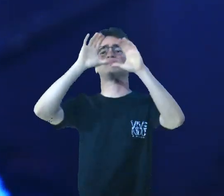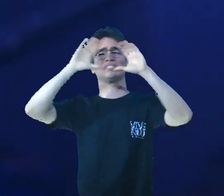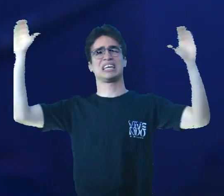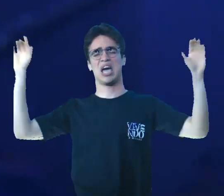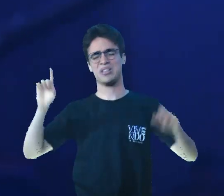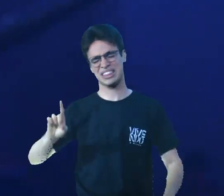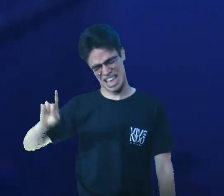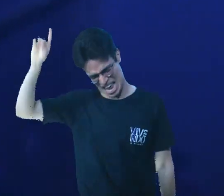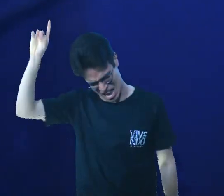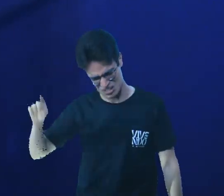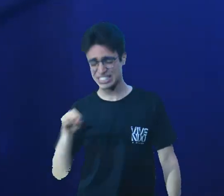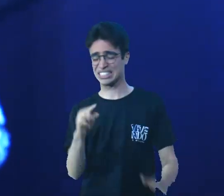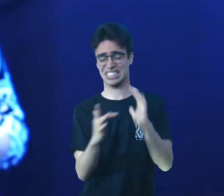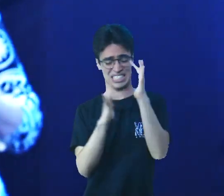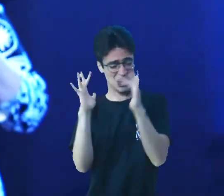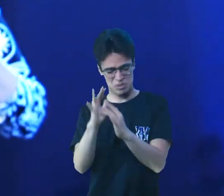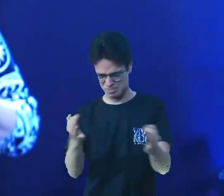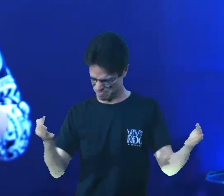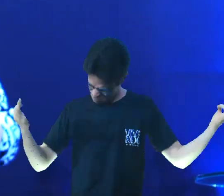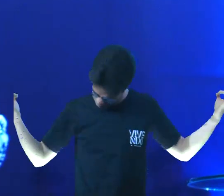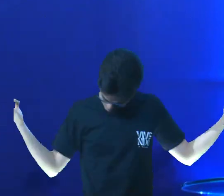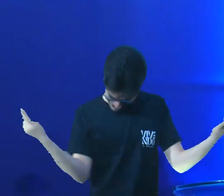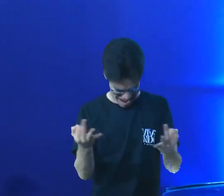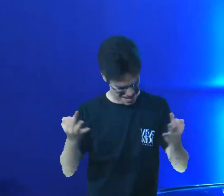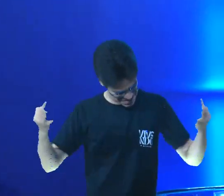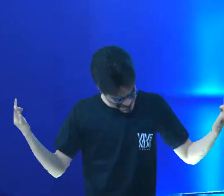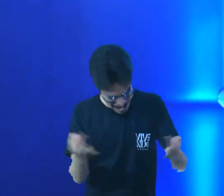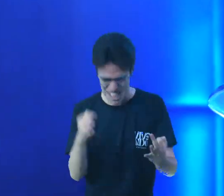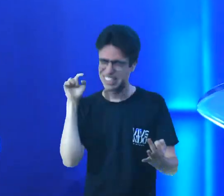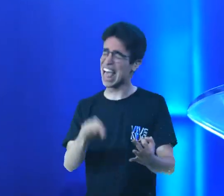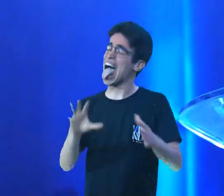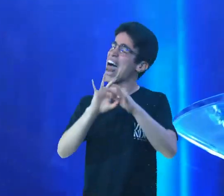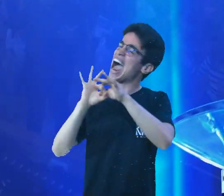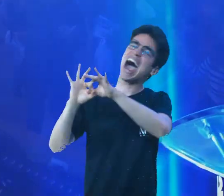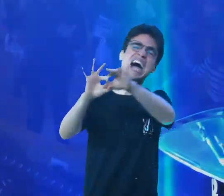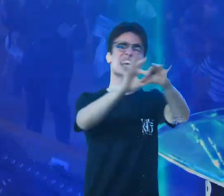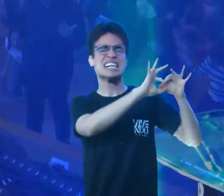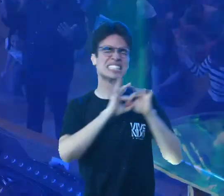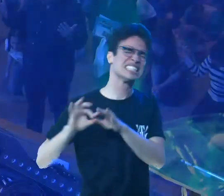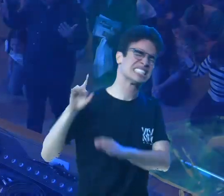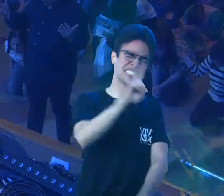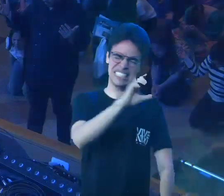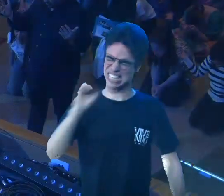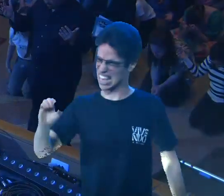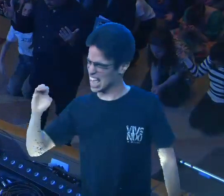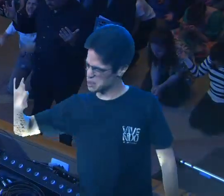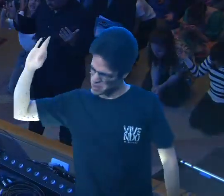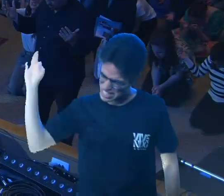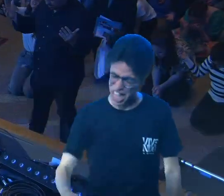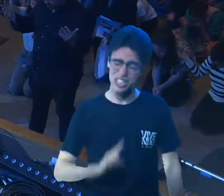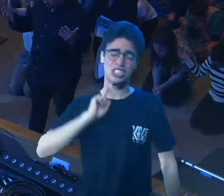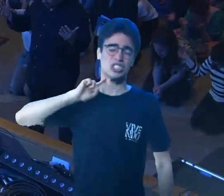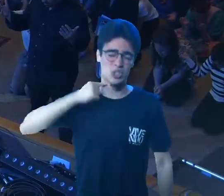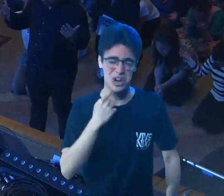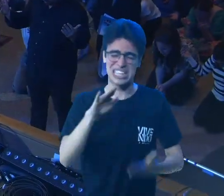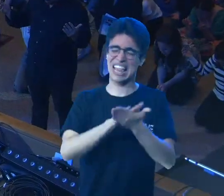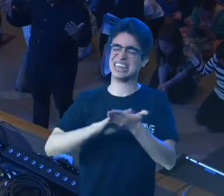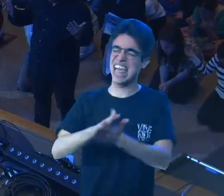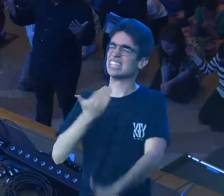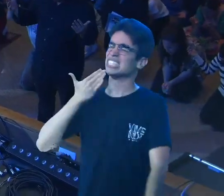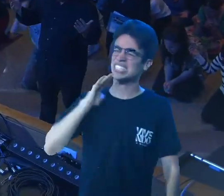a libação perfeita. Foi a aliança plena, irrepreensível,